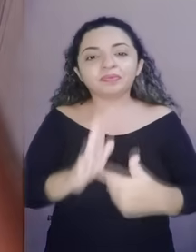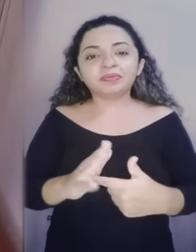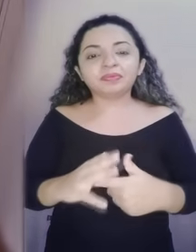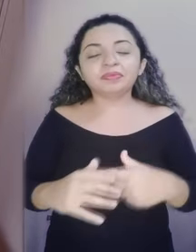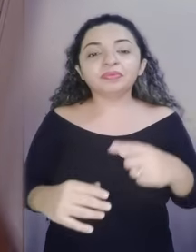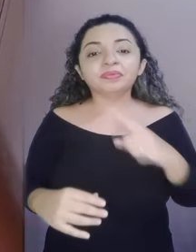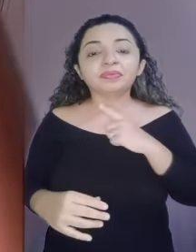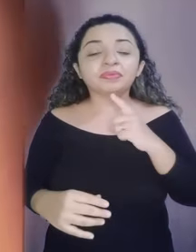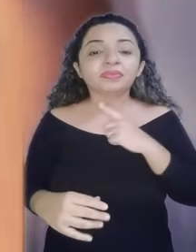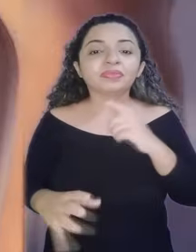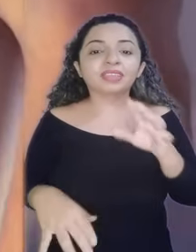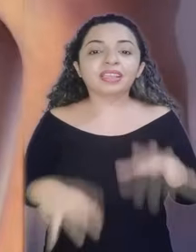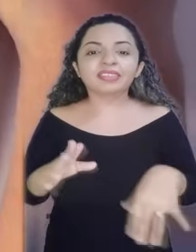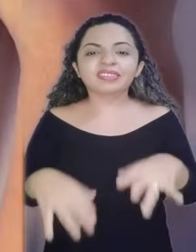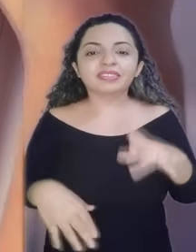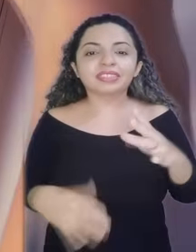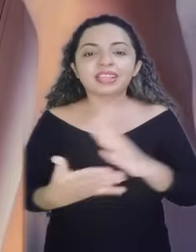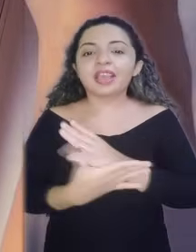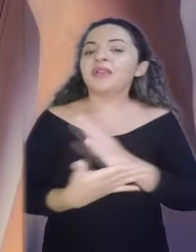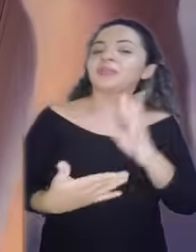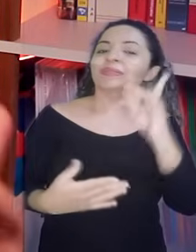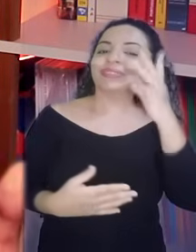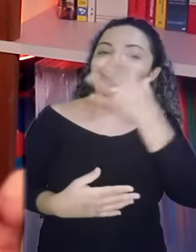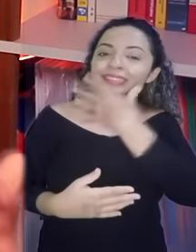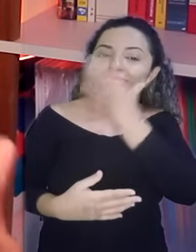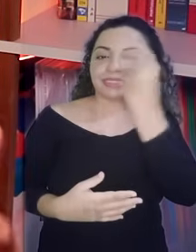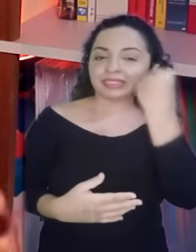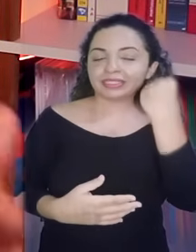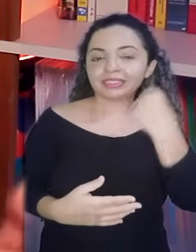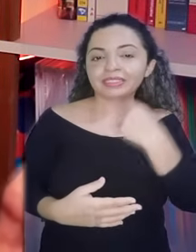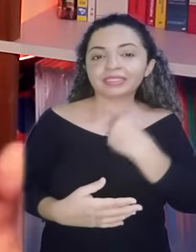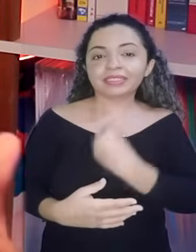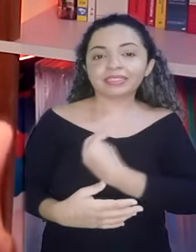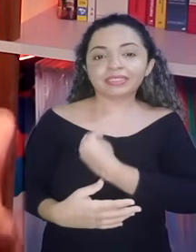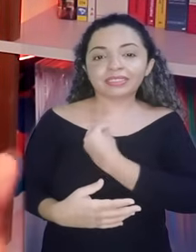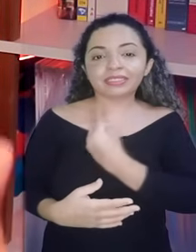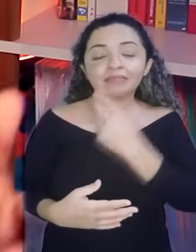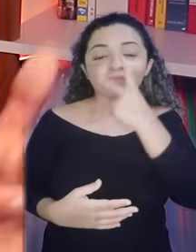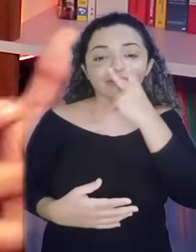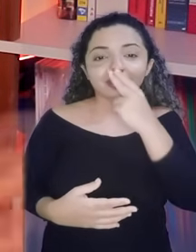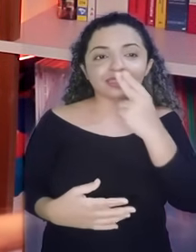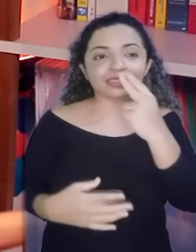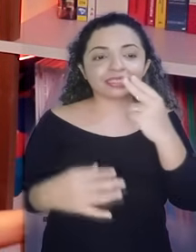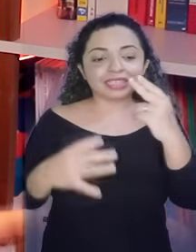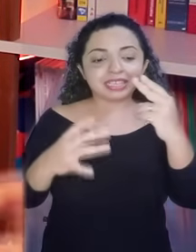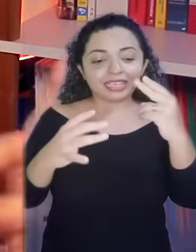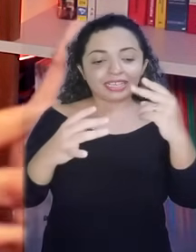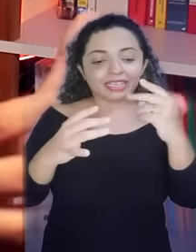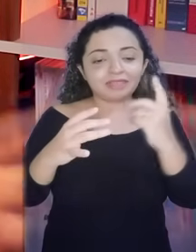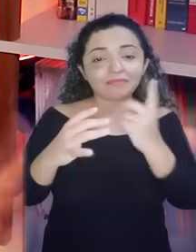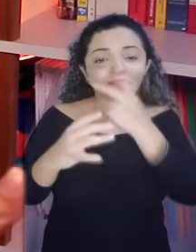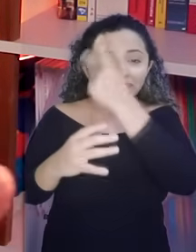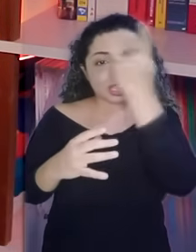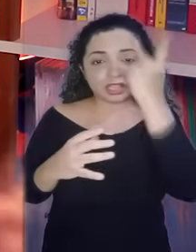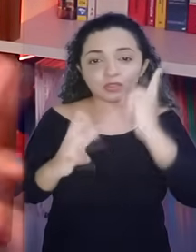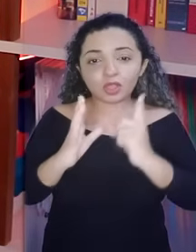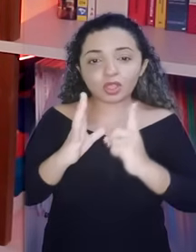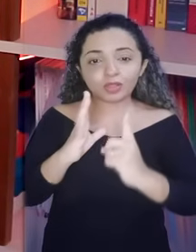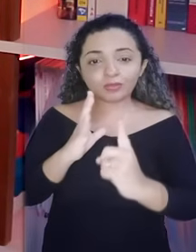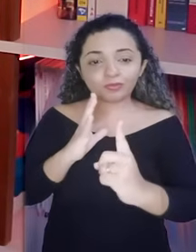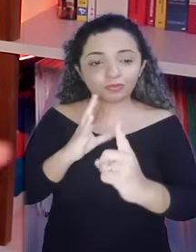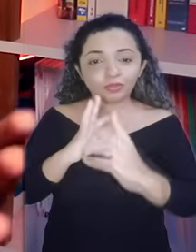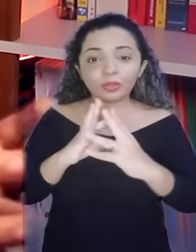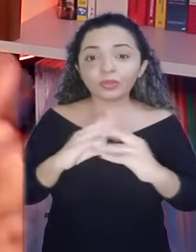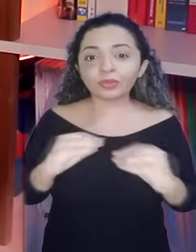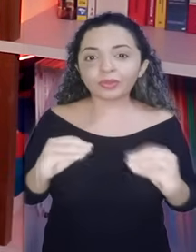uma megalópole como Nova York. E isso não se retrata, obviamente, às cidades como Londres